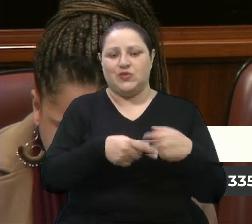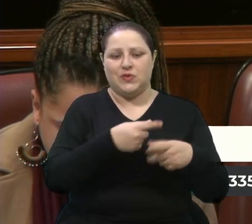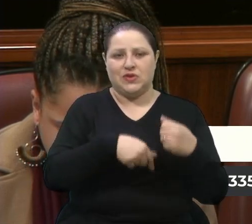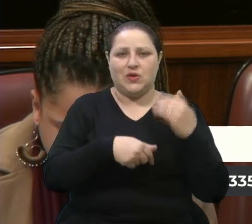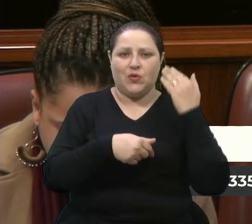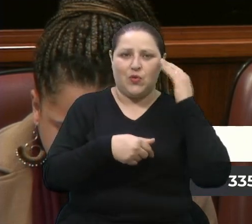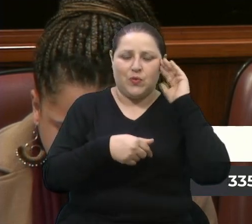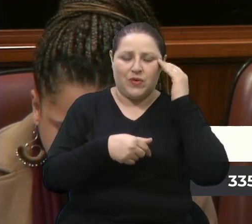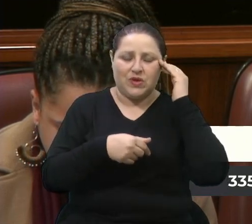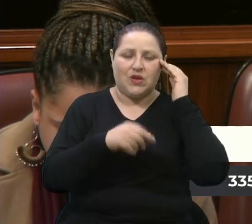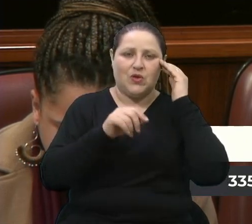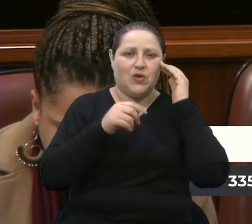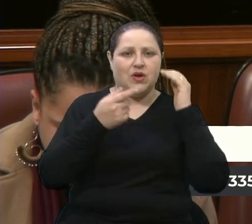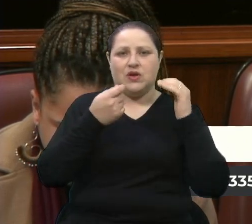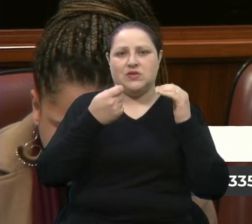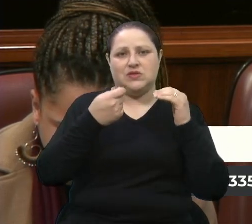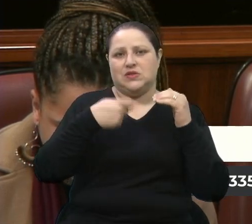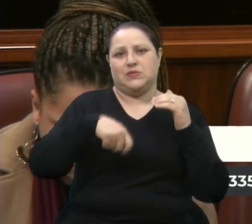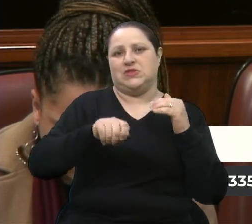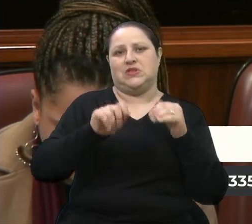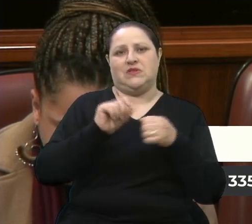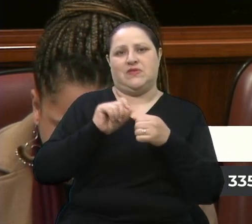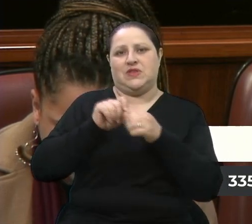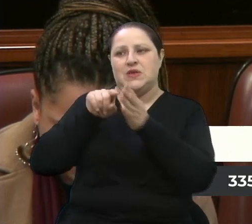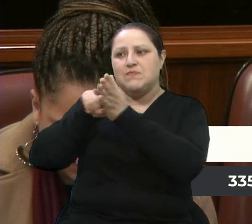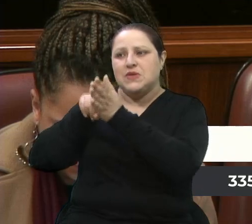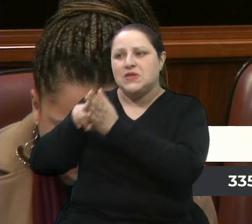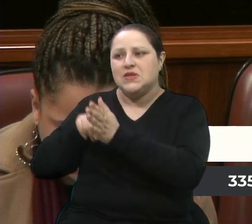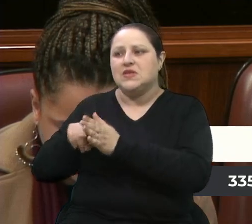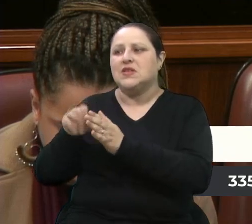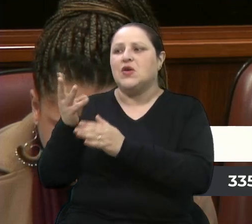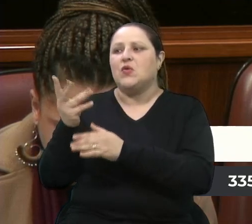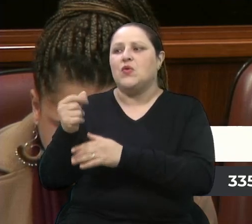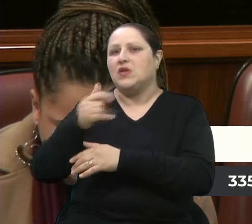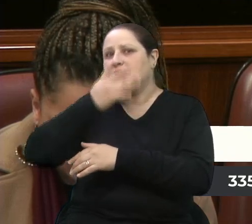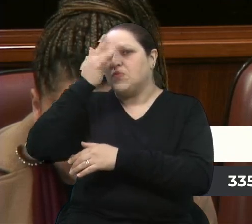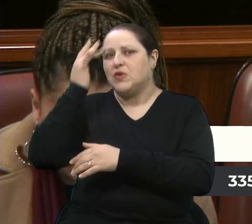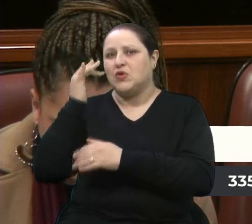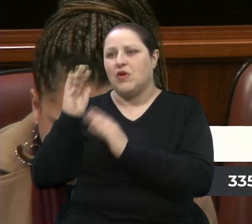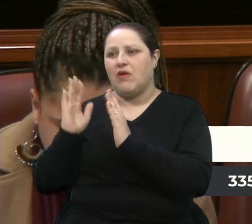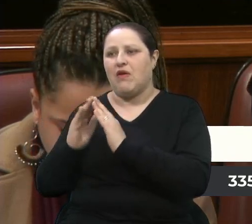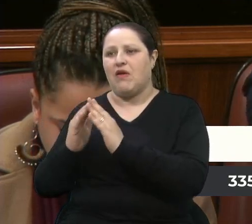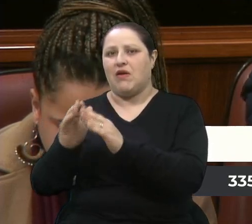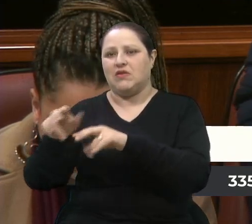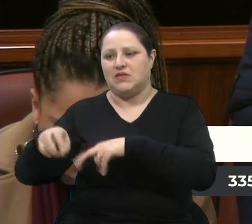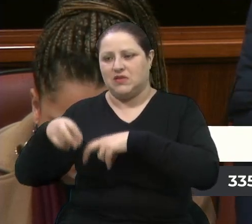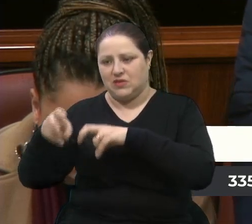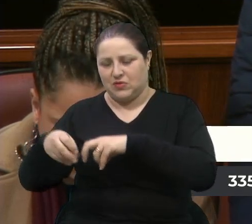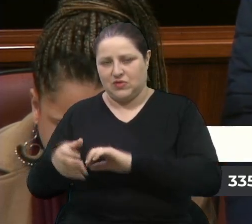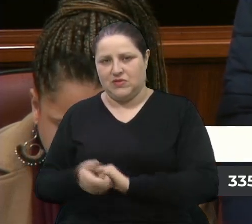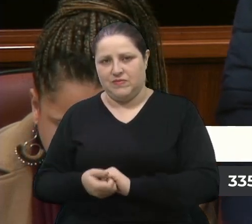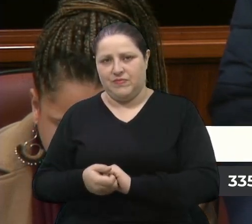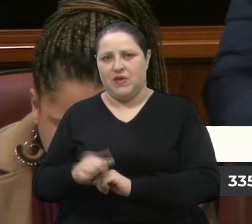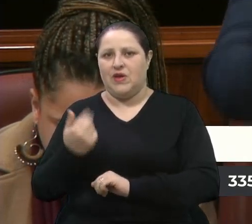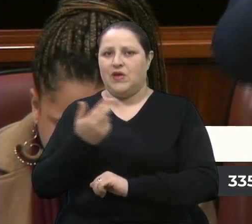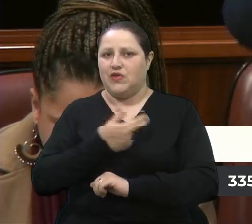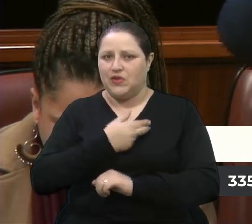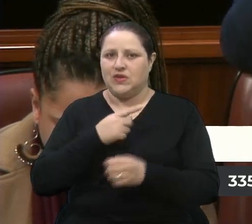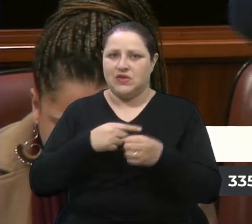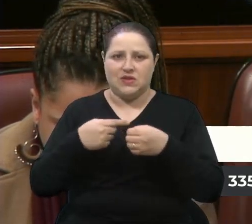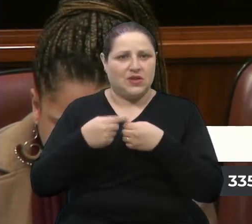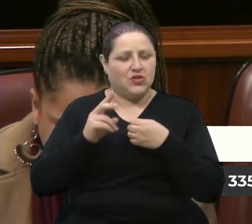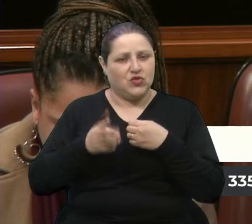ter esse censo, realizar o censo agrícola. E a nossa cidade continua com os dados desatualizados. Nesse sentido, da mesma forma